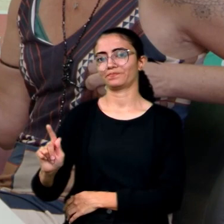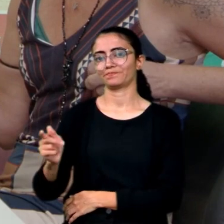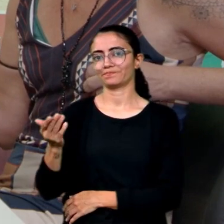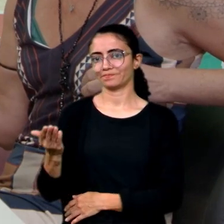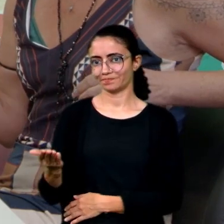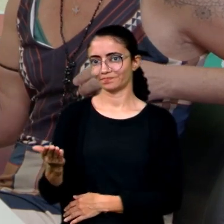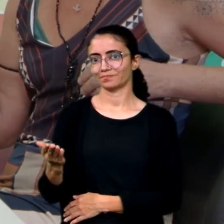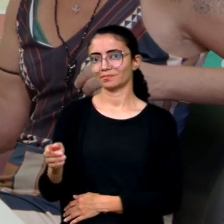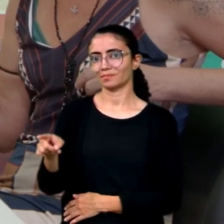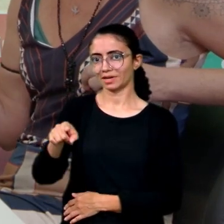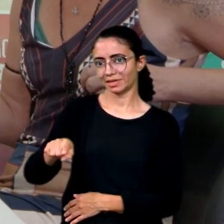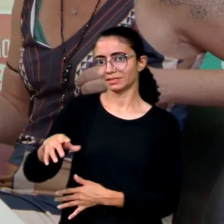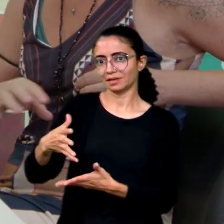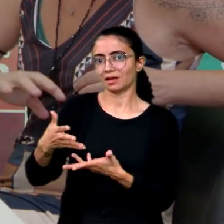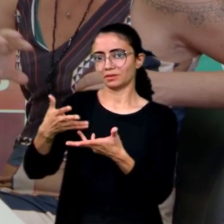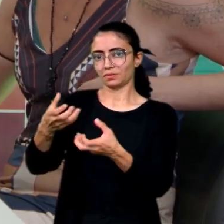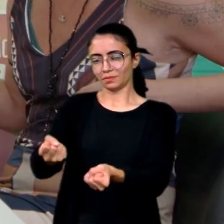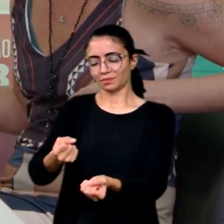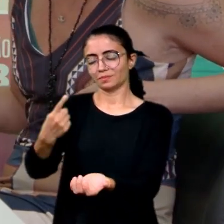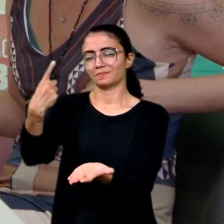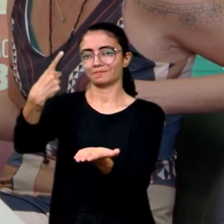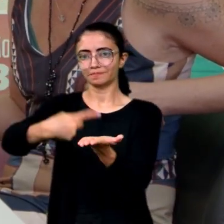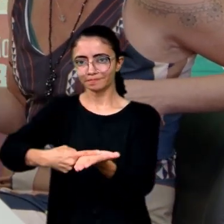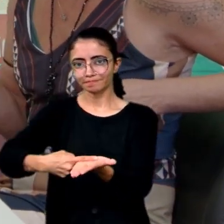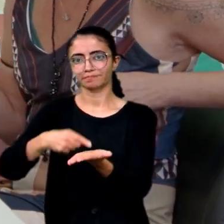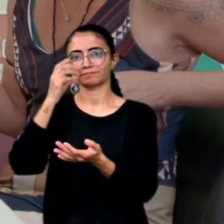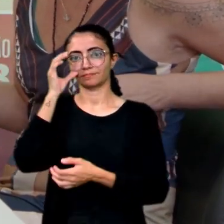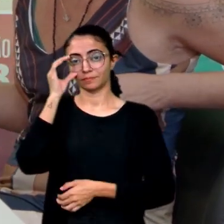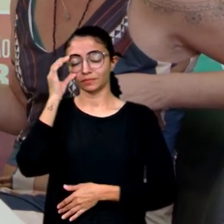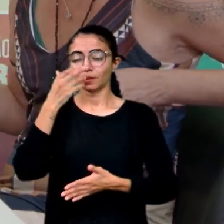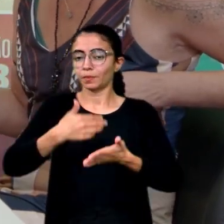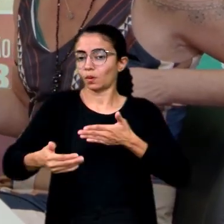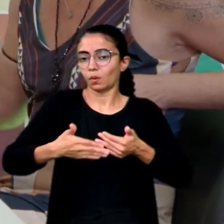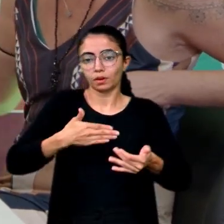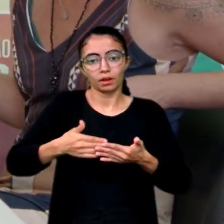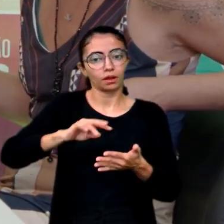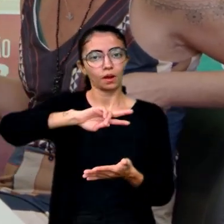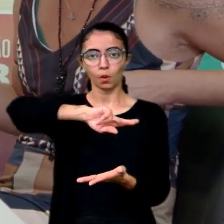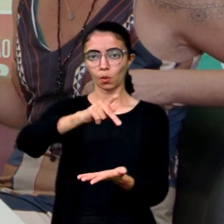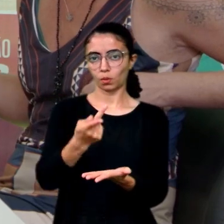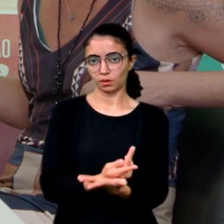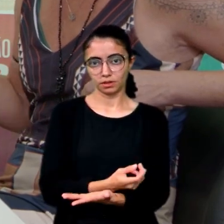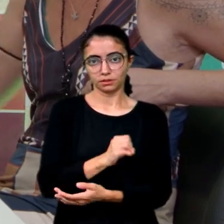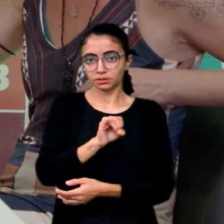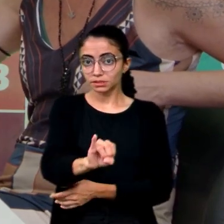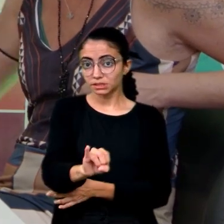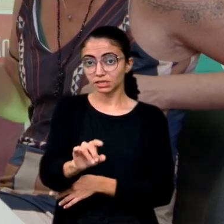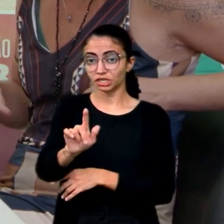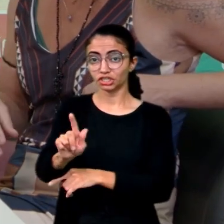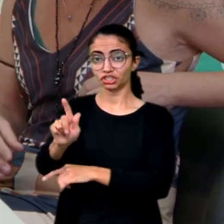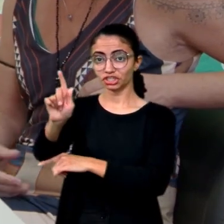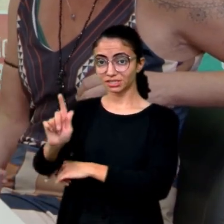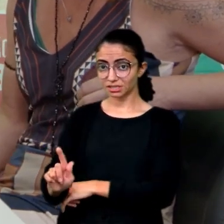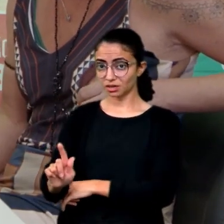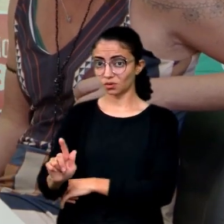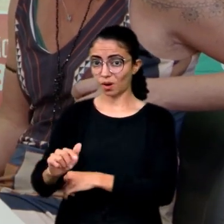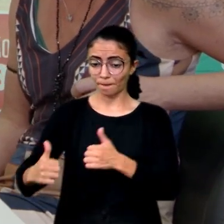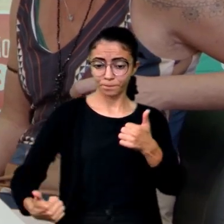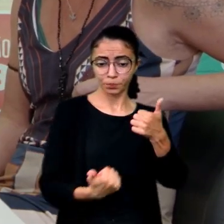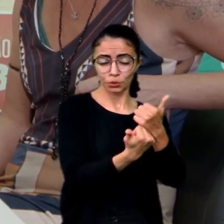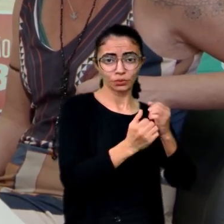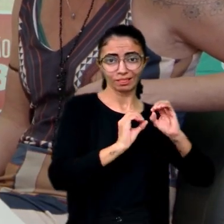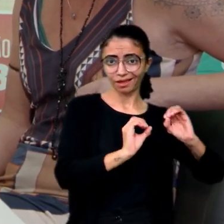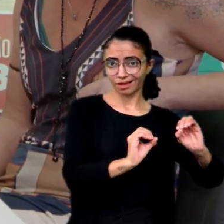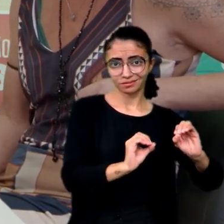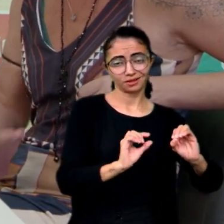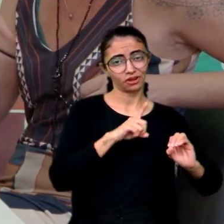Exato. Exatamente. E isso vale para qualquer situação. Eu entendi, né? Se a gente não tem apoio da gestão, vai gastar seu tempo onde te querem,